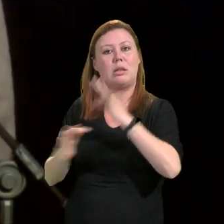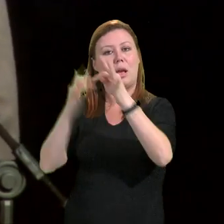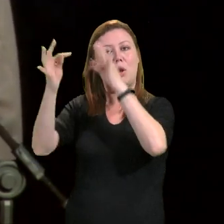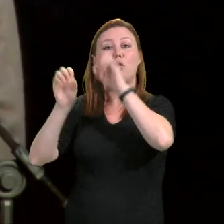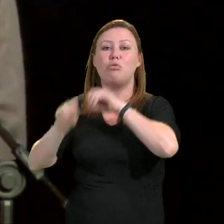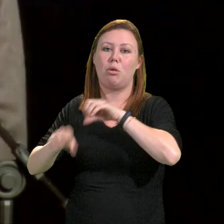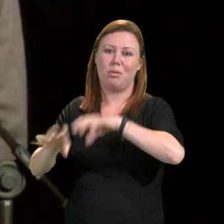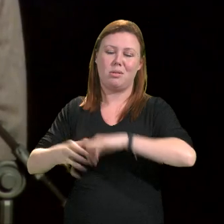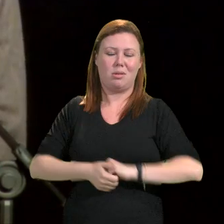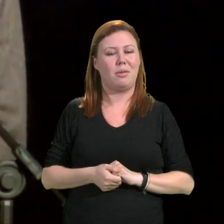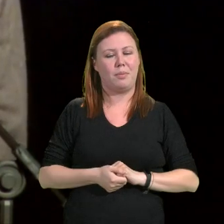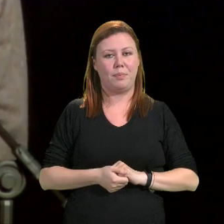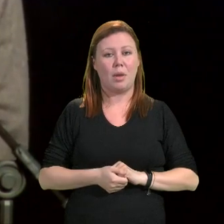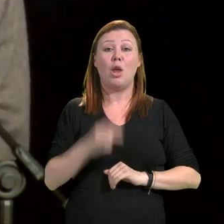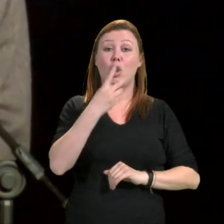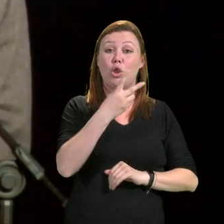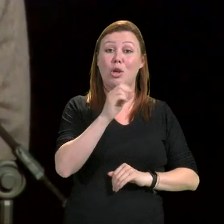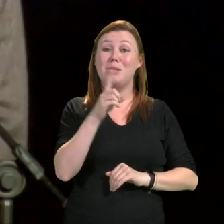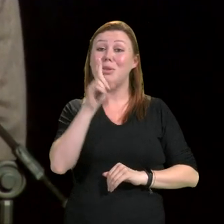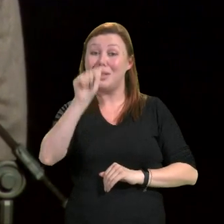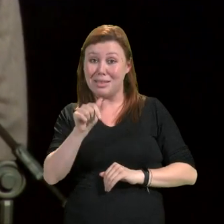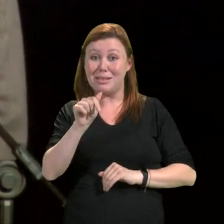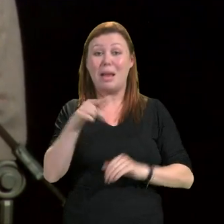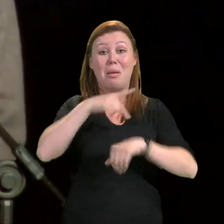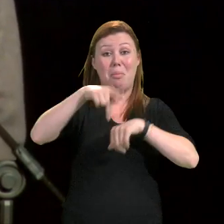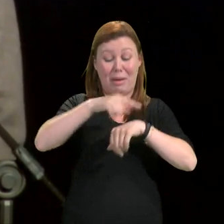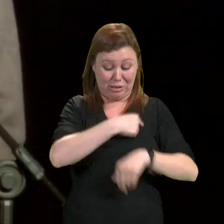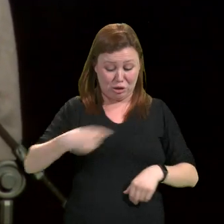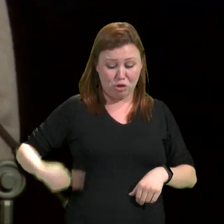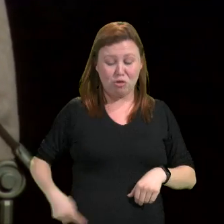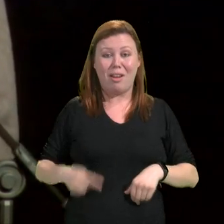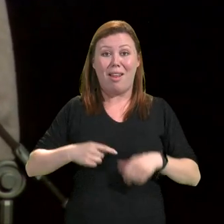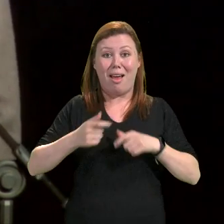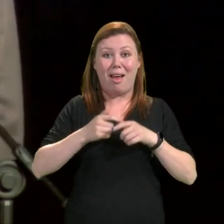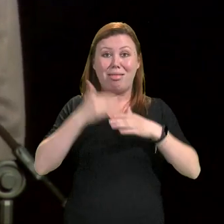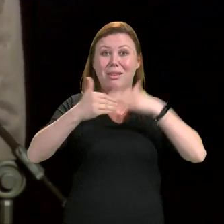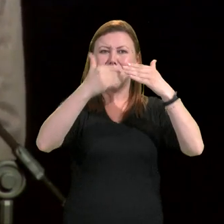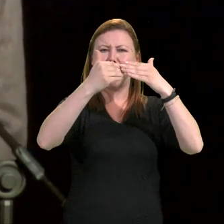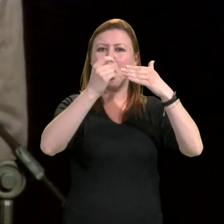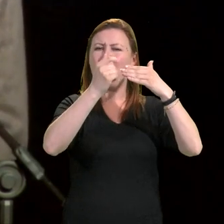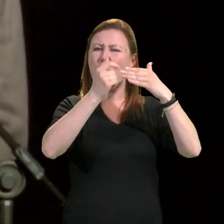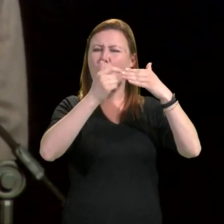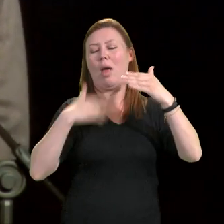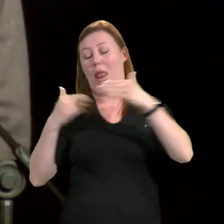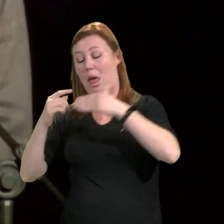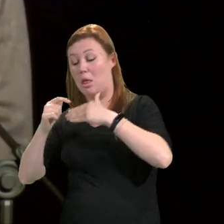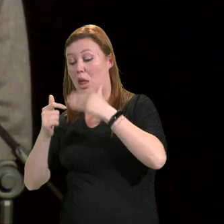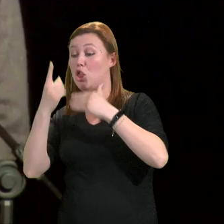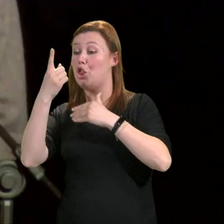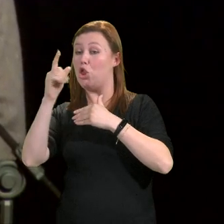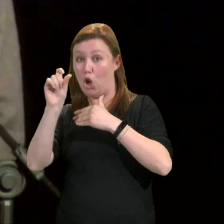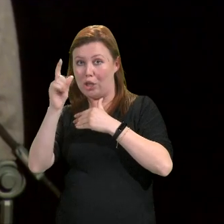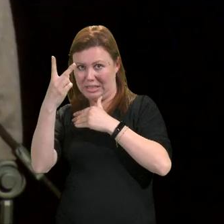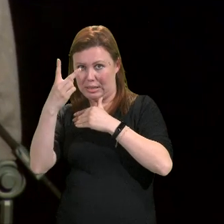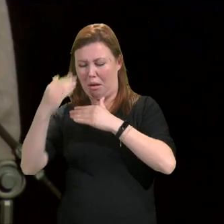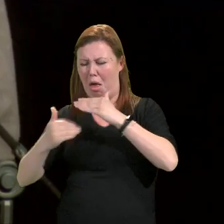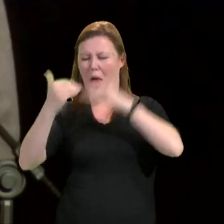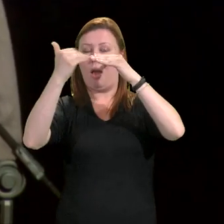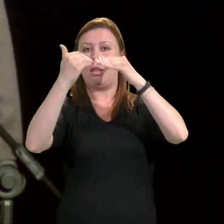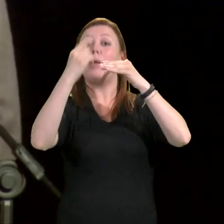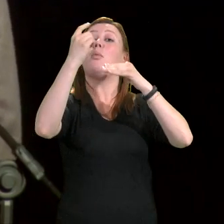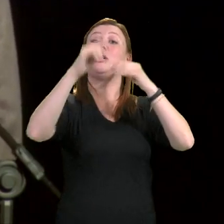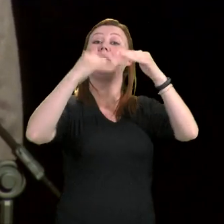educação. Em 2017, a China cresceu menos do que vinha crescendo. Estava crescendo algo de 12%, começou a crescer 9%. O primeiro